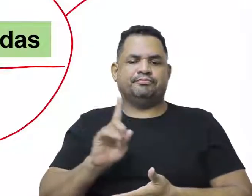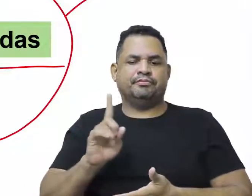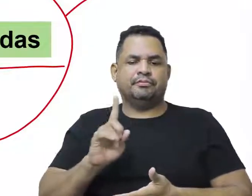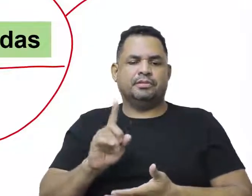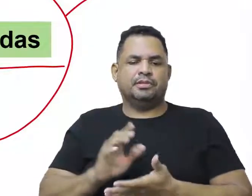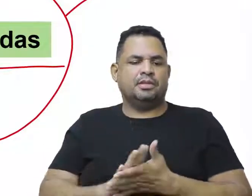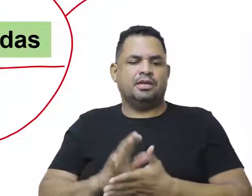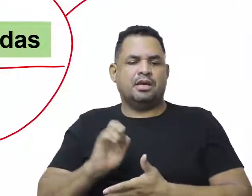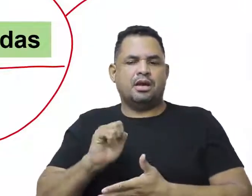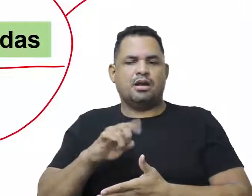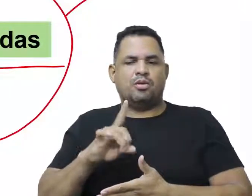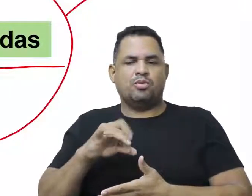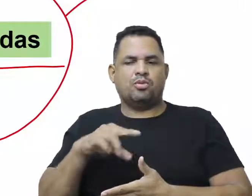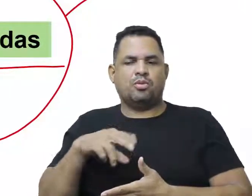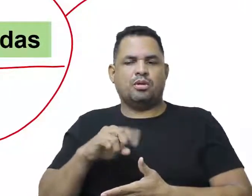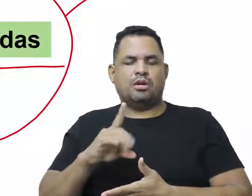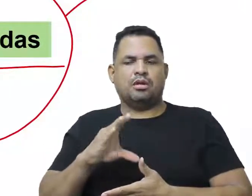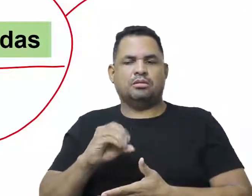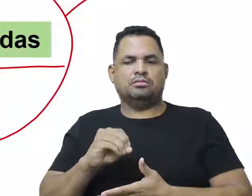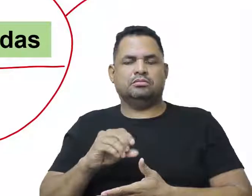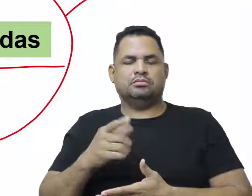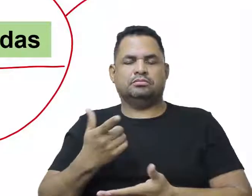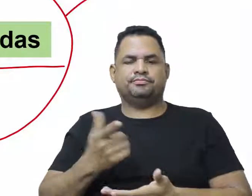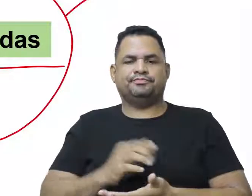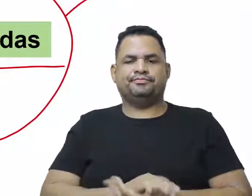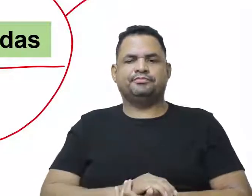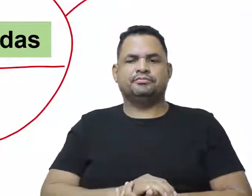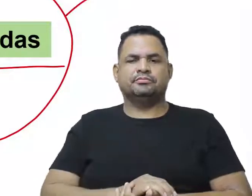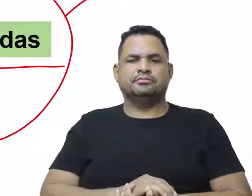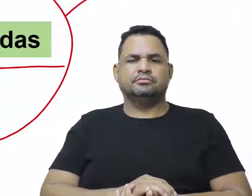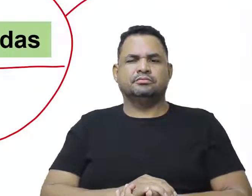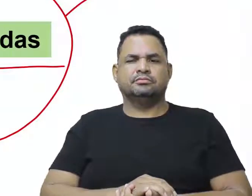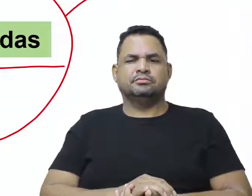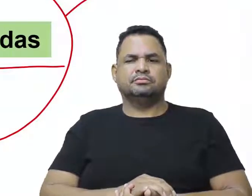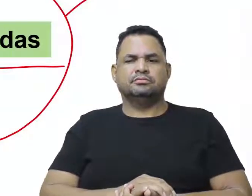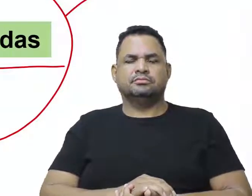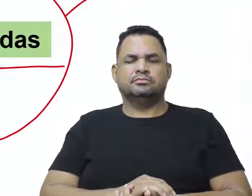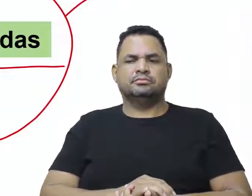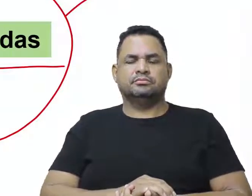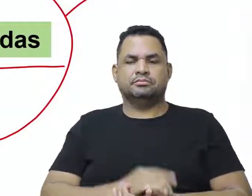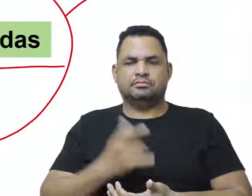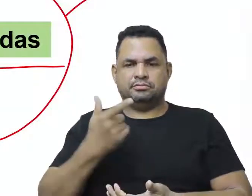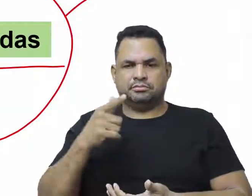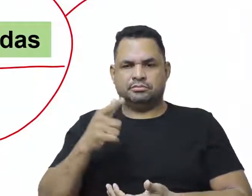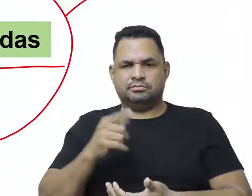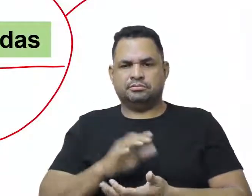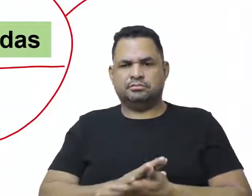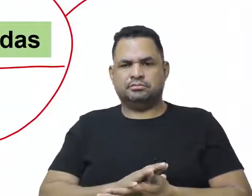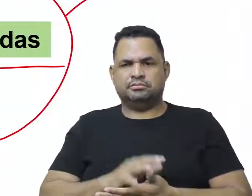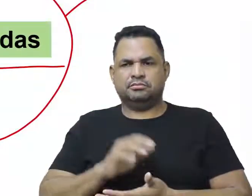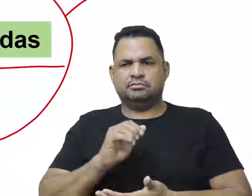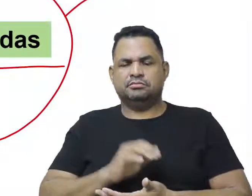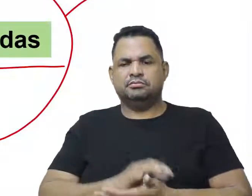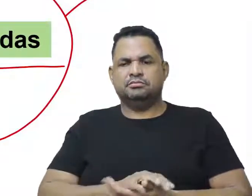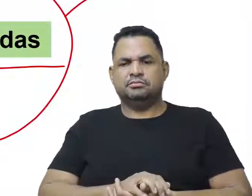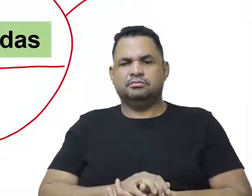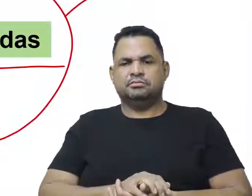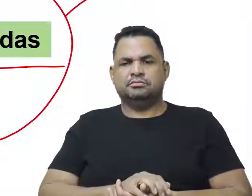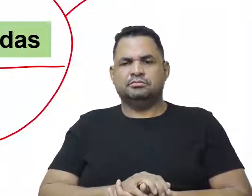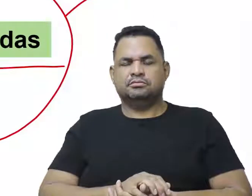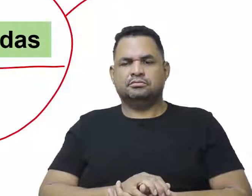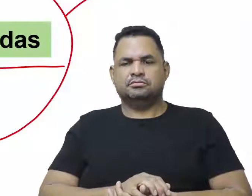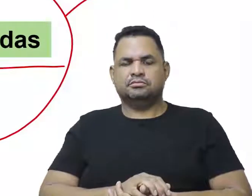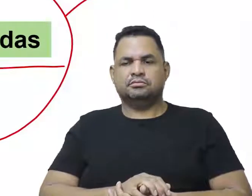aculturada não existe ninguém sem cultura né aculturado não existe ninguém o ar vem dizer sem né